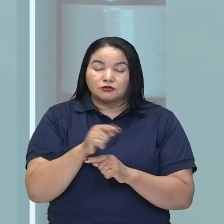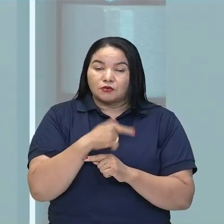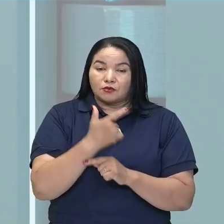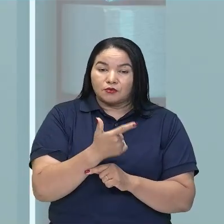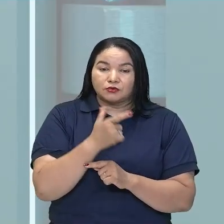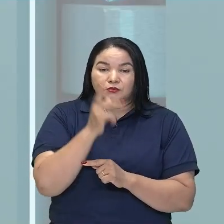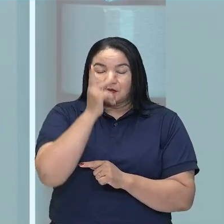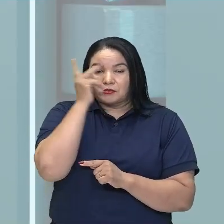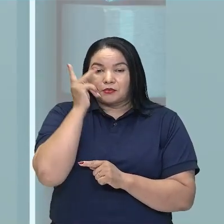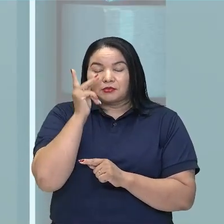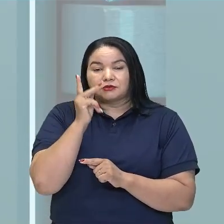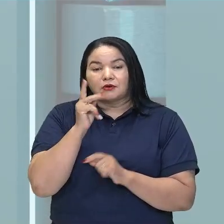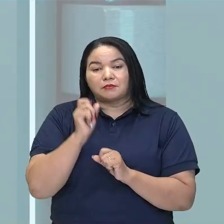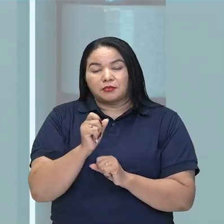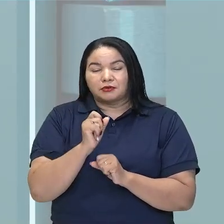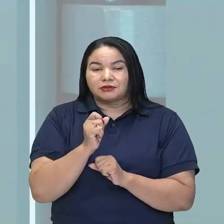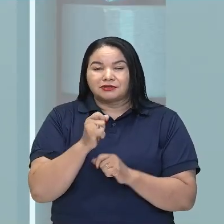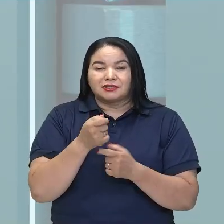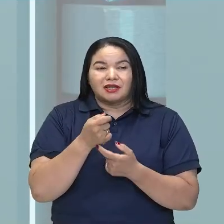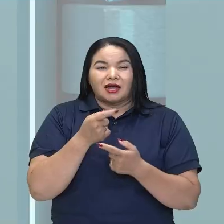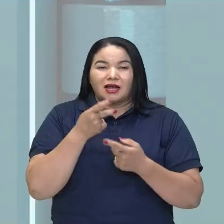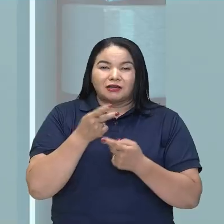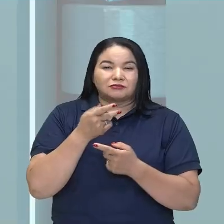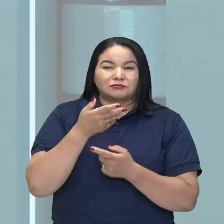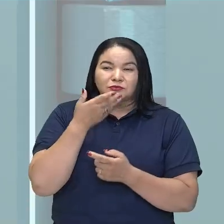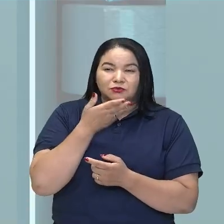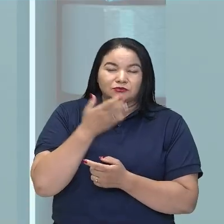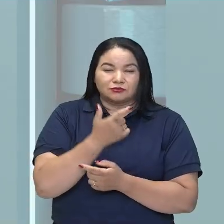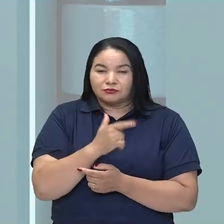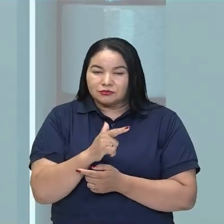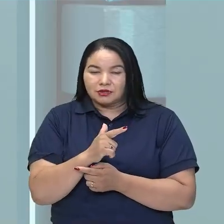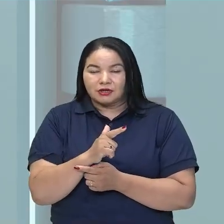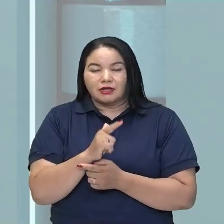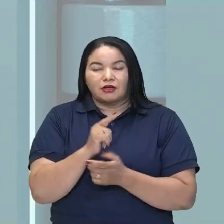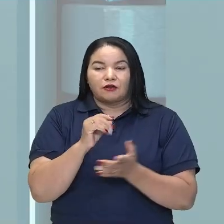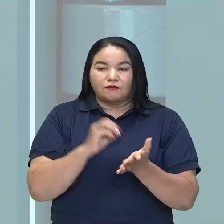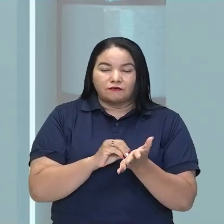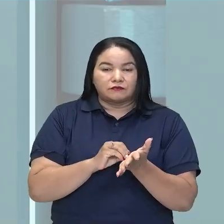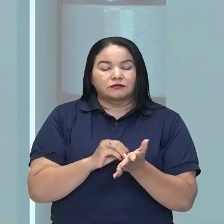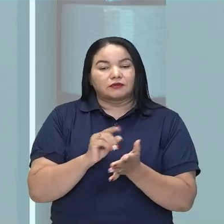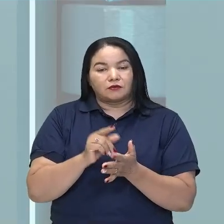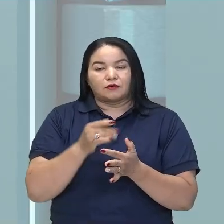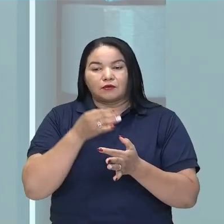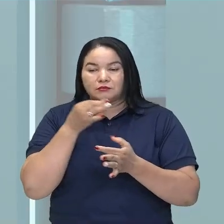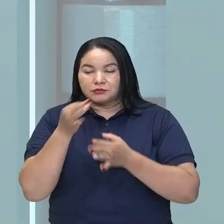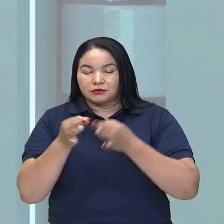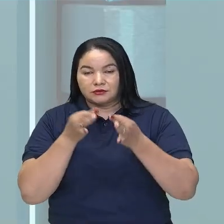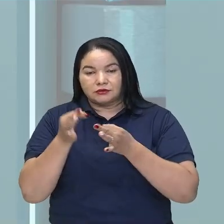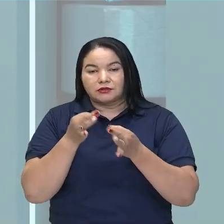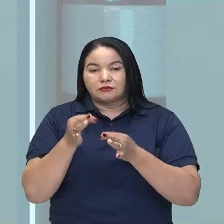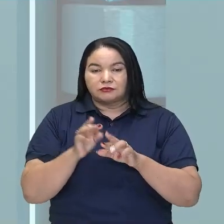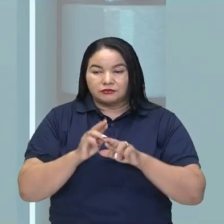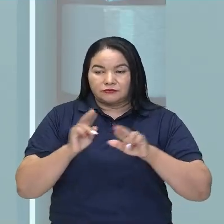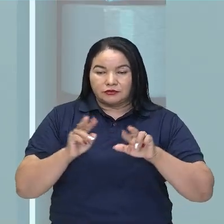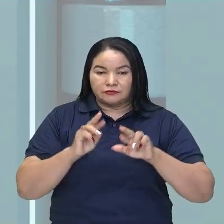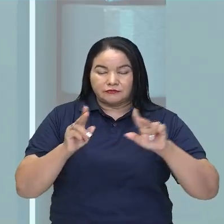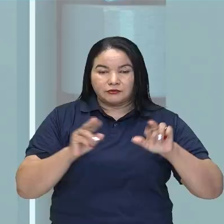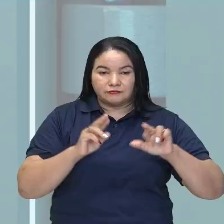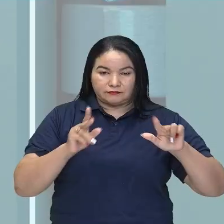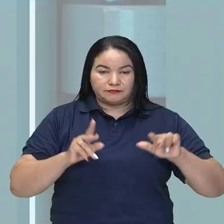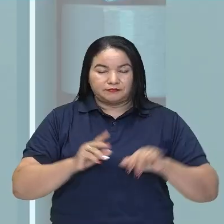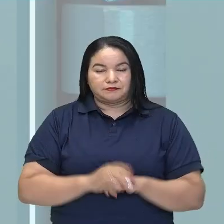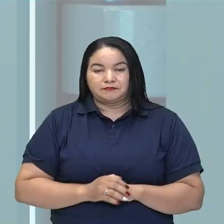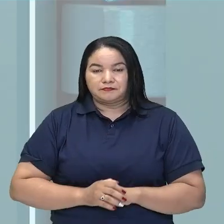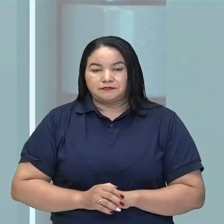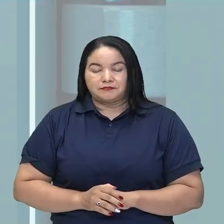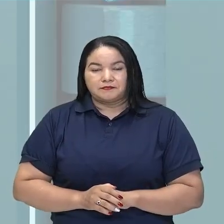está ruim, que ele não está doce o suficiente. Então, perceba que a opinião ela muda de pessoa para pessoa,